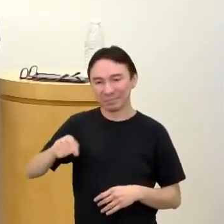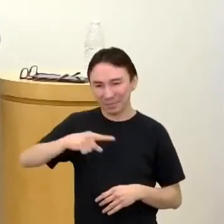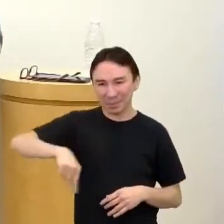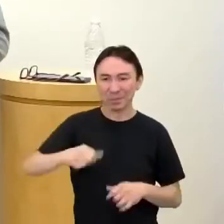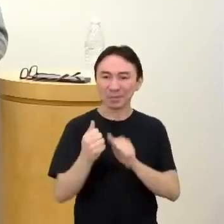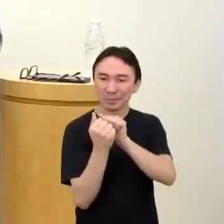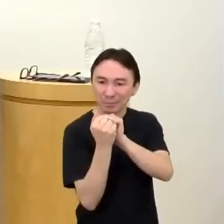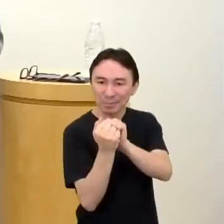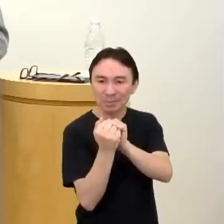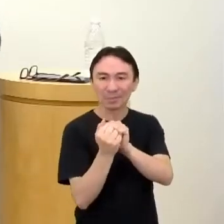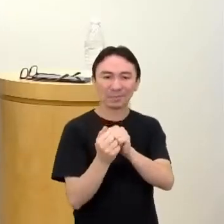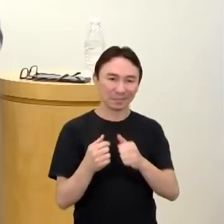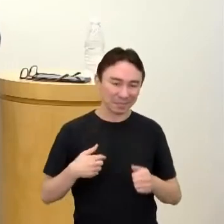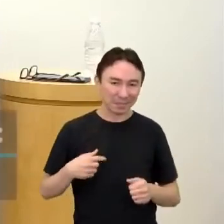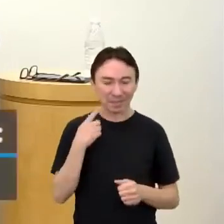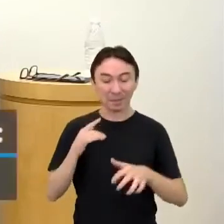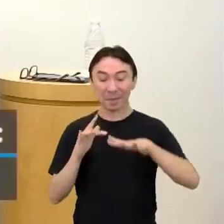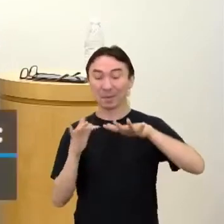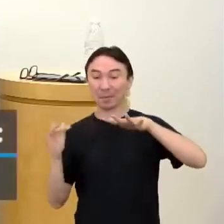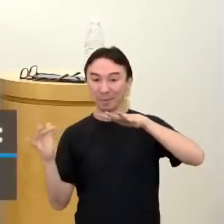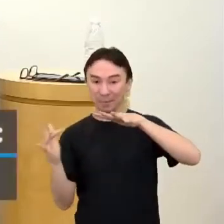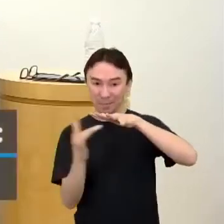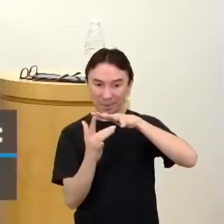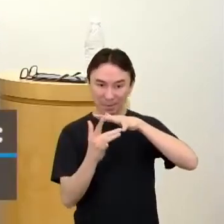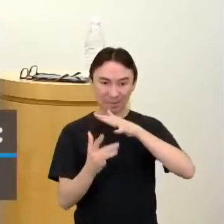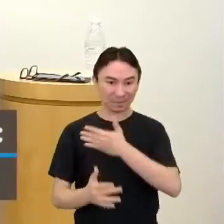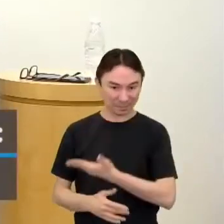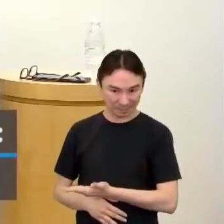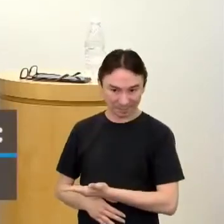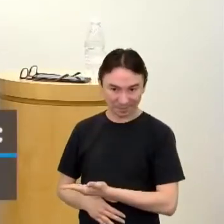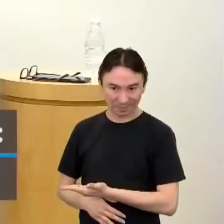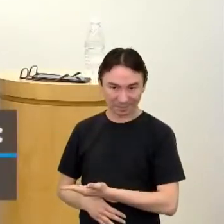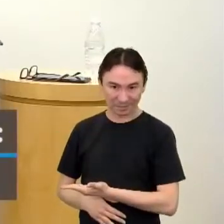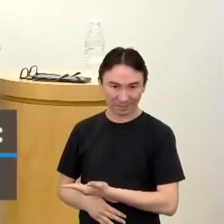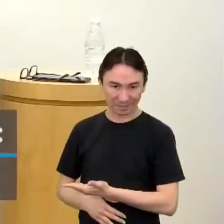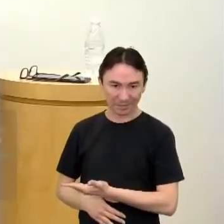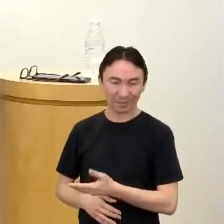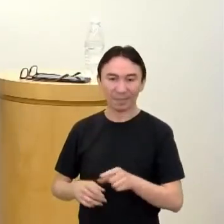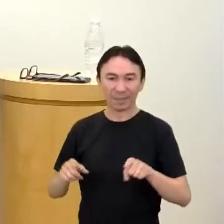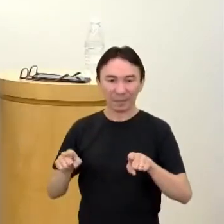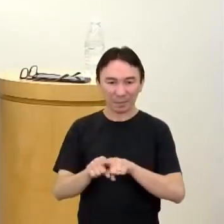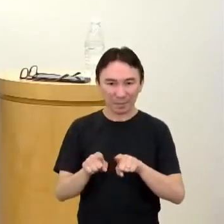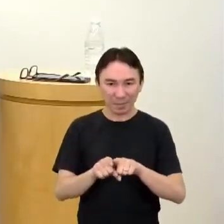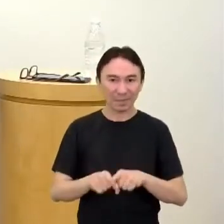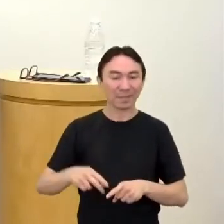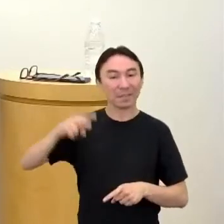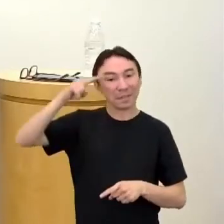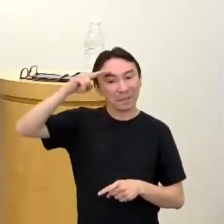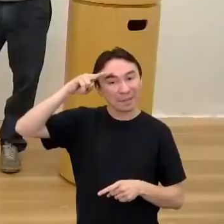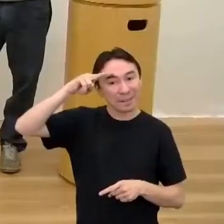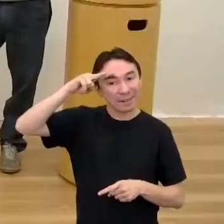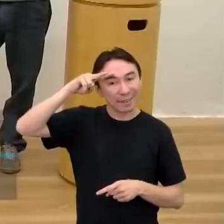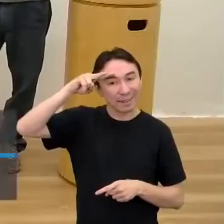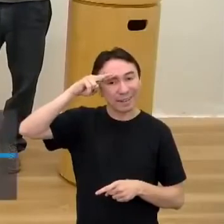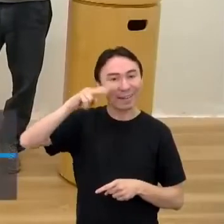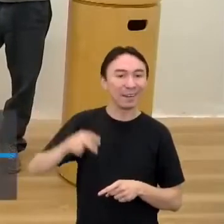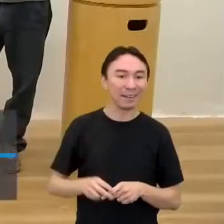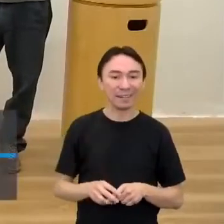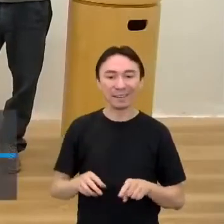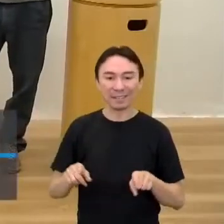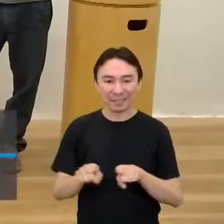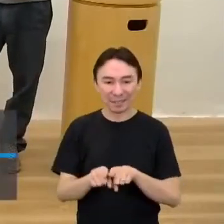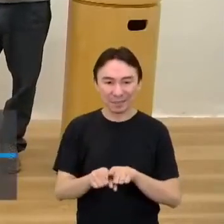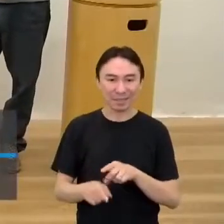vocês. Osmar.cmsp, tá ok? E a Viviane, vem para a Mate, Vivi? Isso, vem para a Mate. Né? Vem para a Mate,